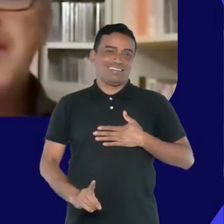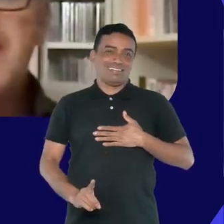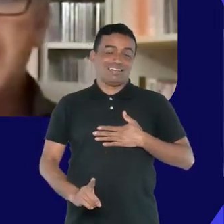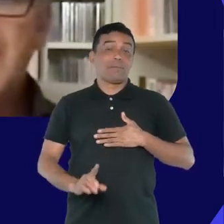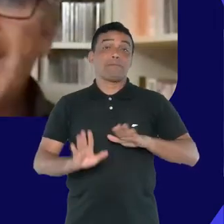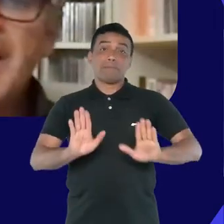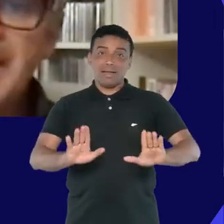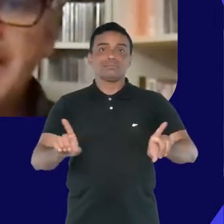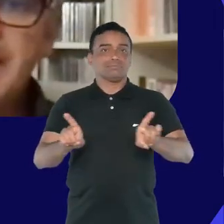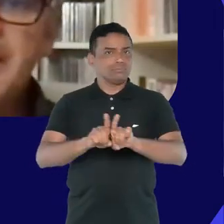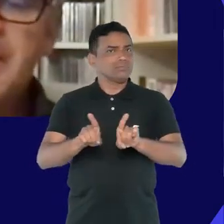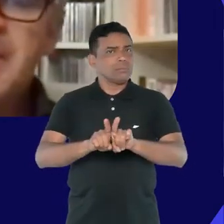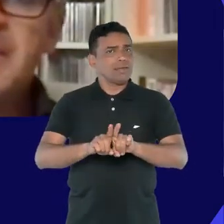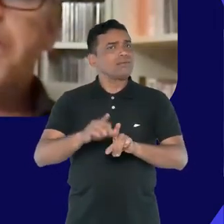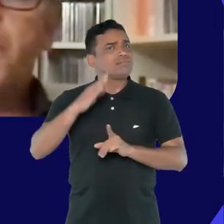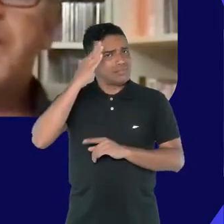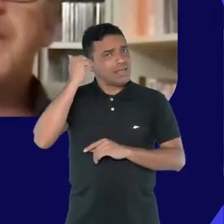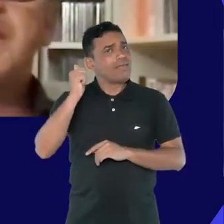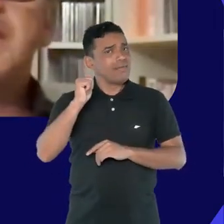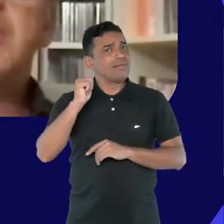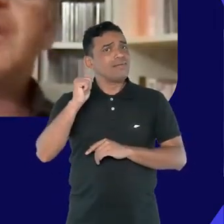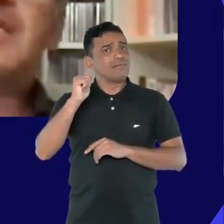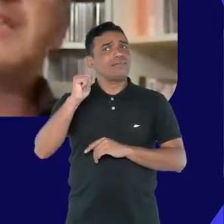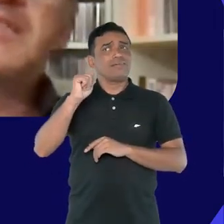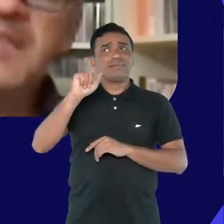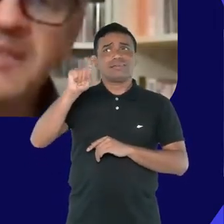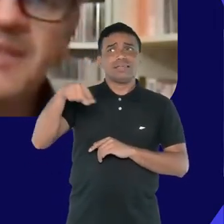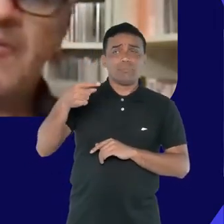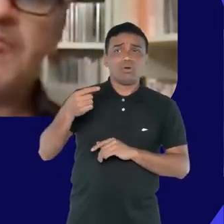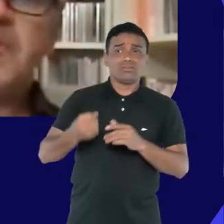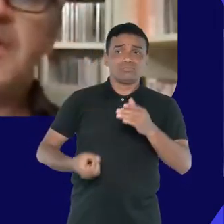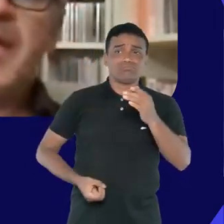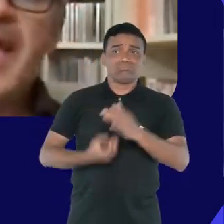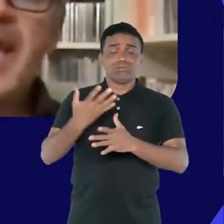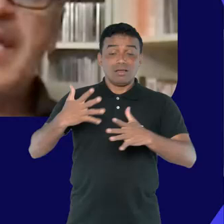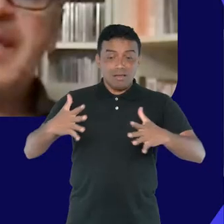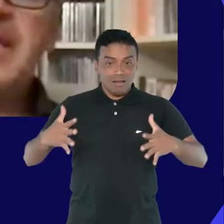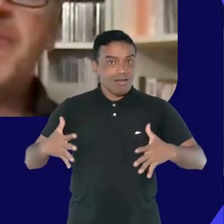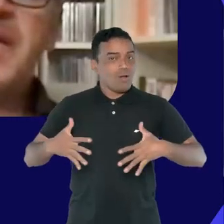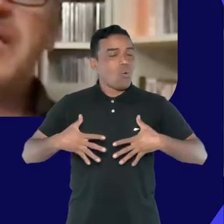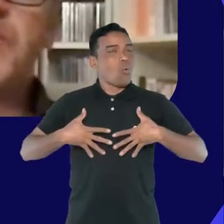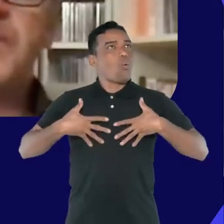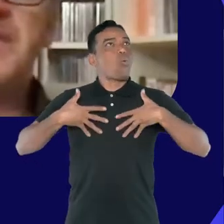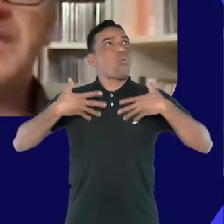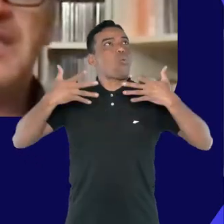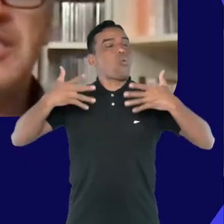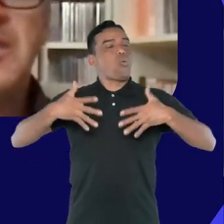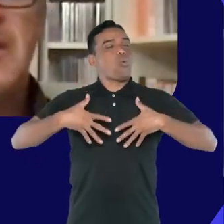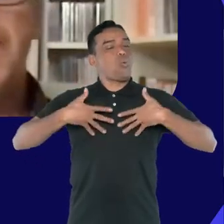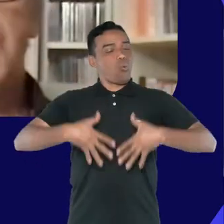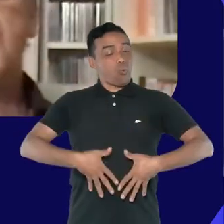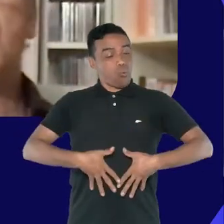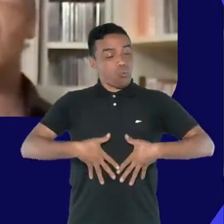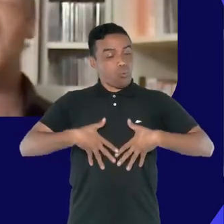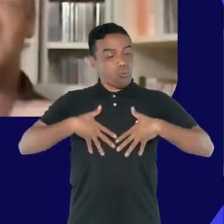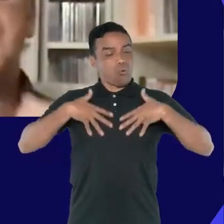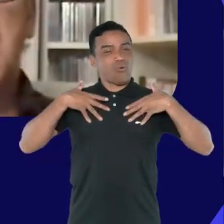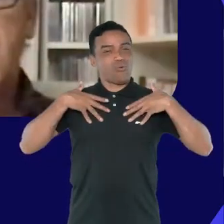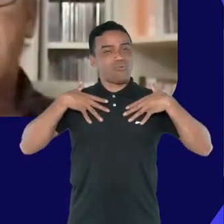mas eu também sinto que é aí que depois existe a realização. É aí também que depois existe